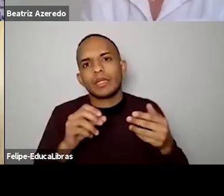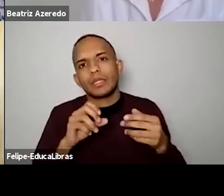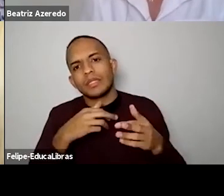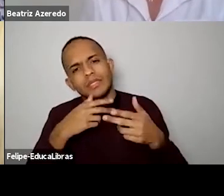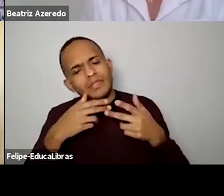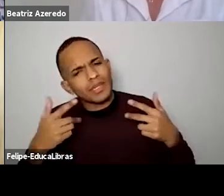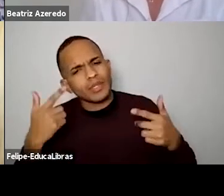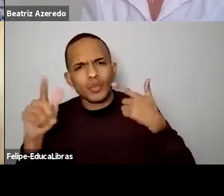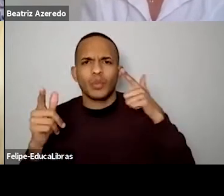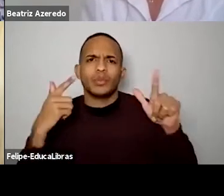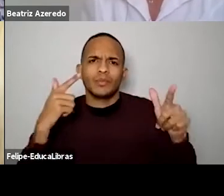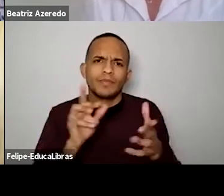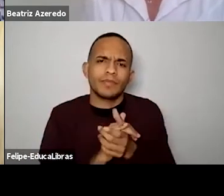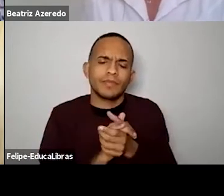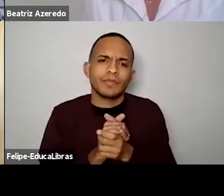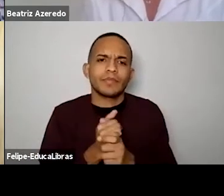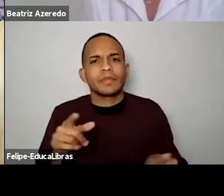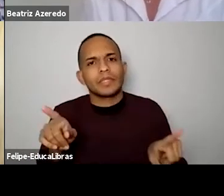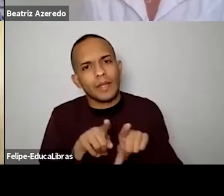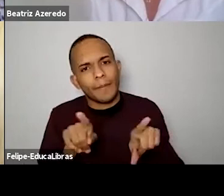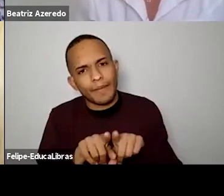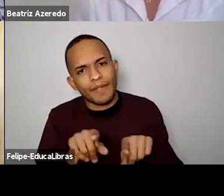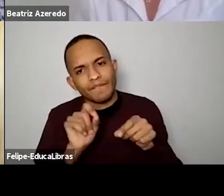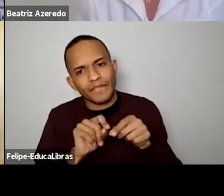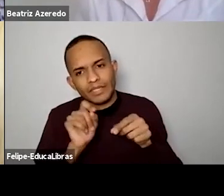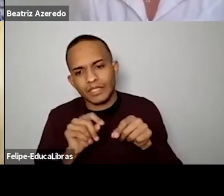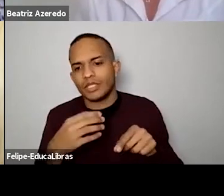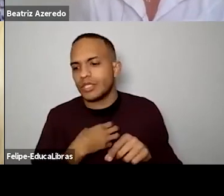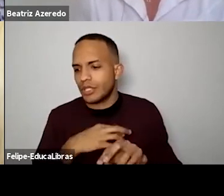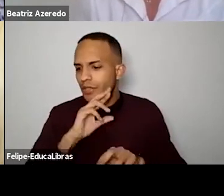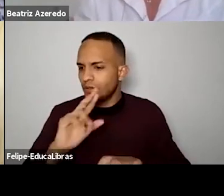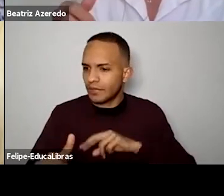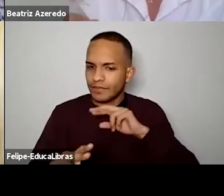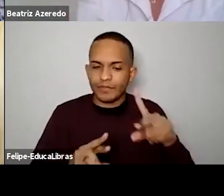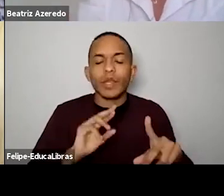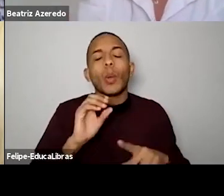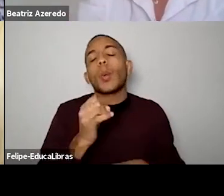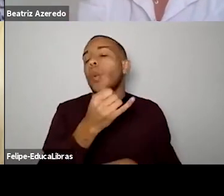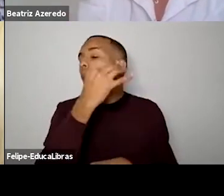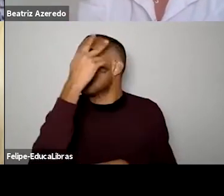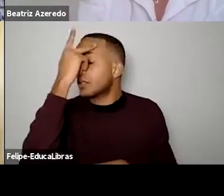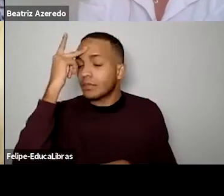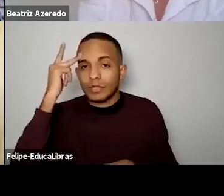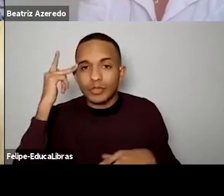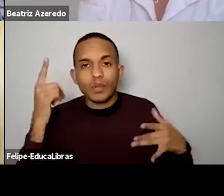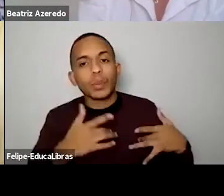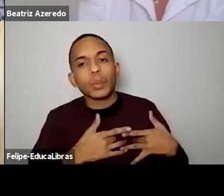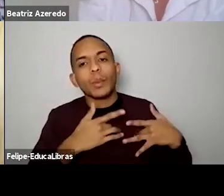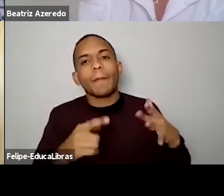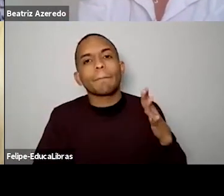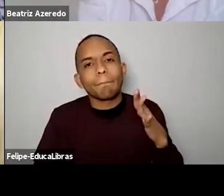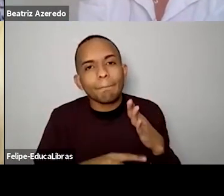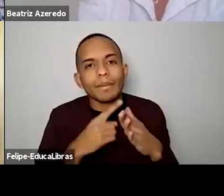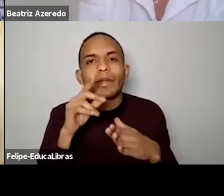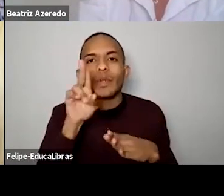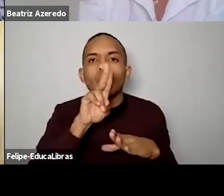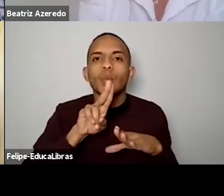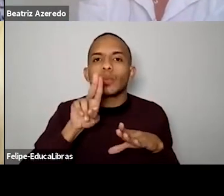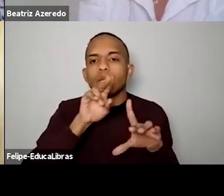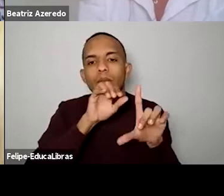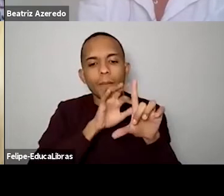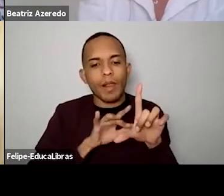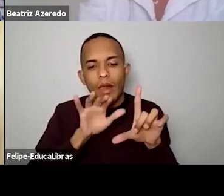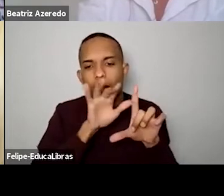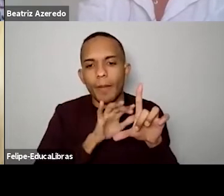participação e de fazer isso de formas muito diferentes, né? Quanta gente doou pela primeira vez usando um QR Code agora,